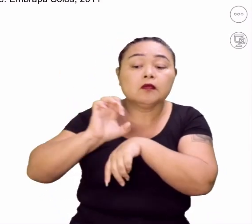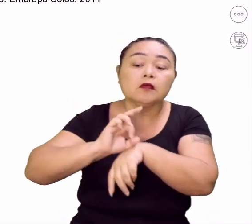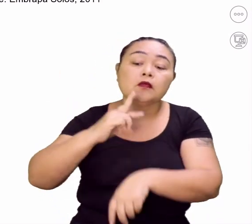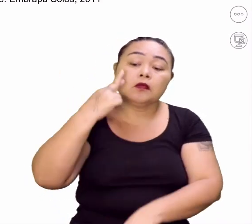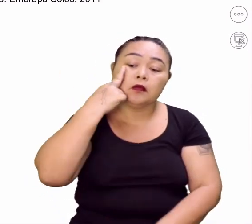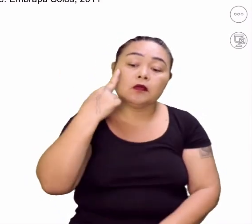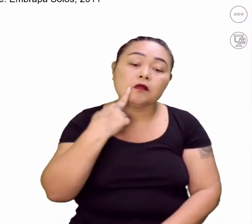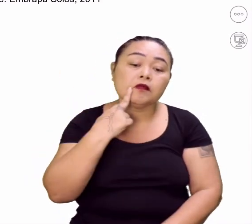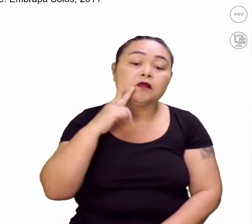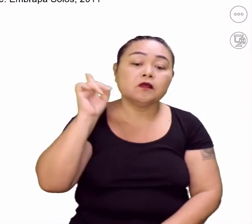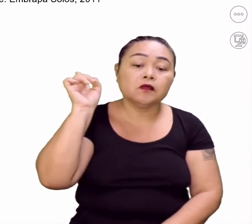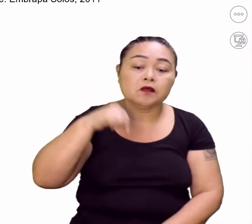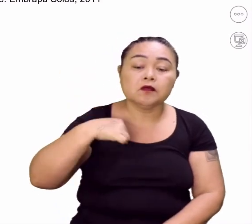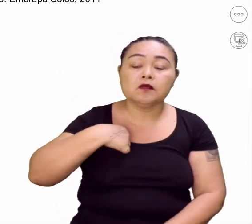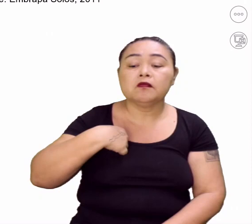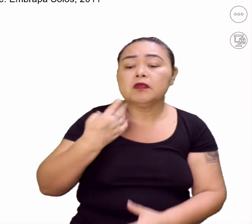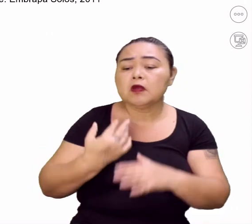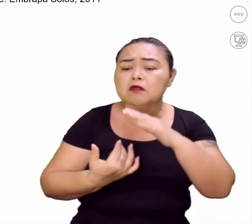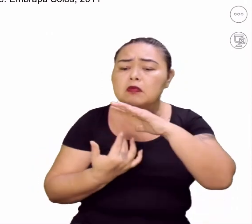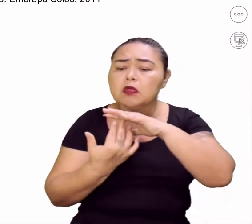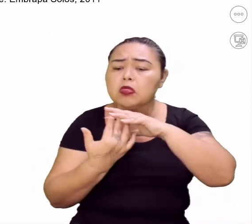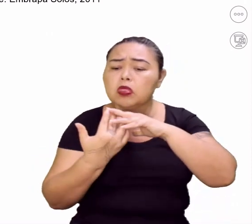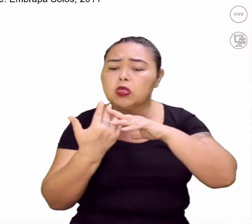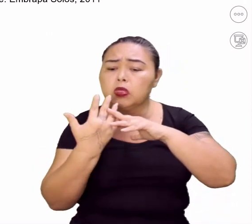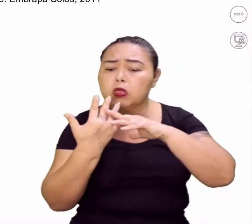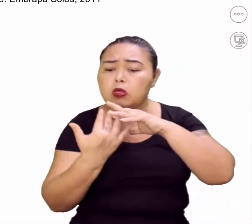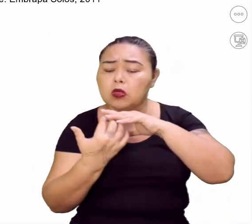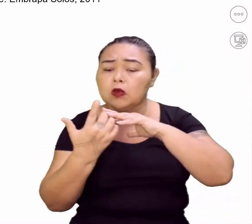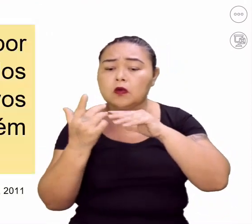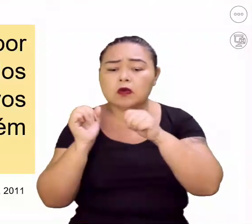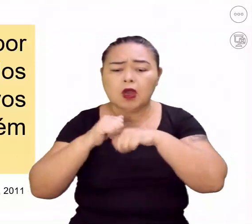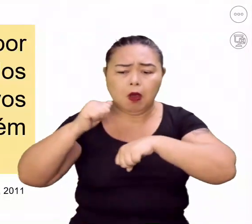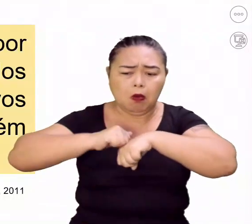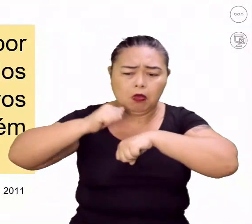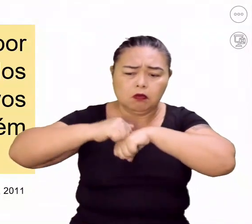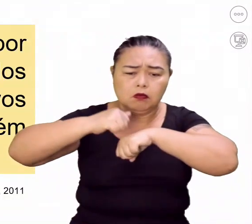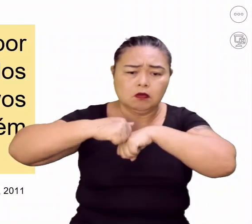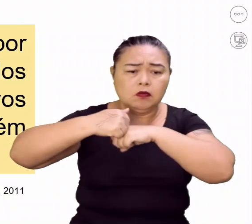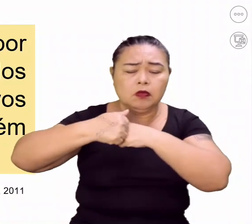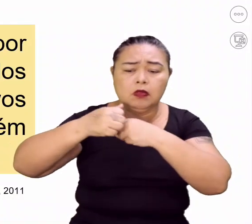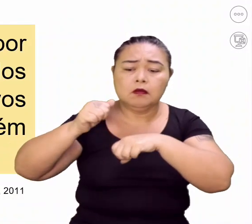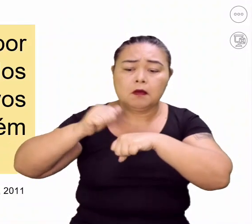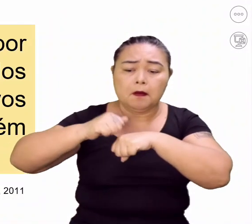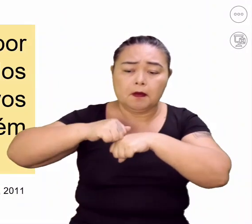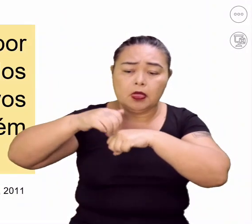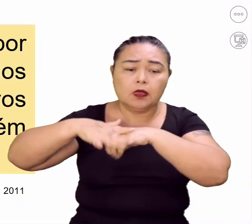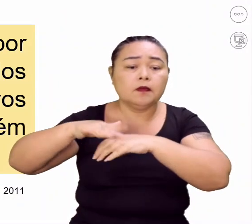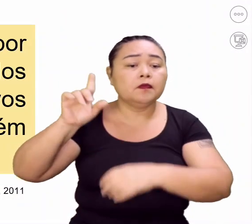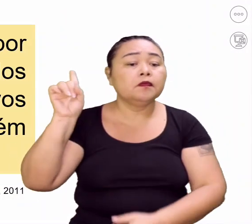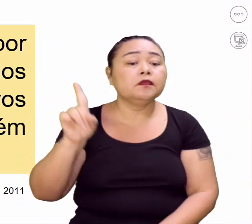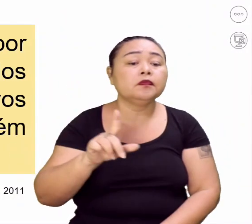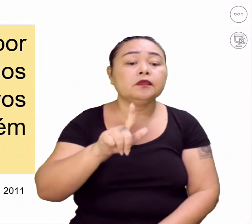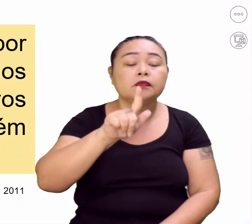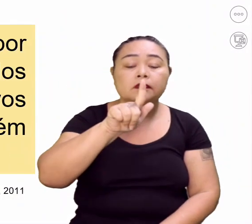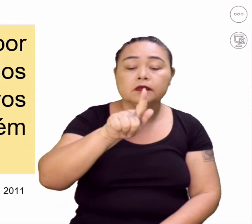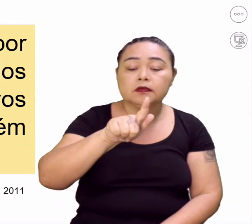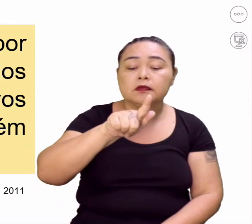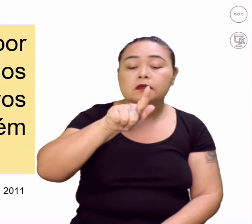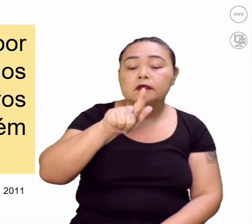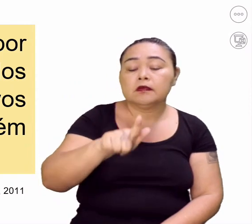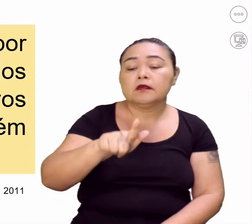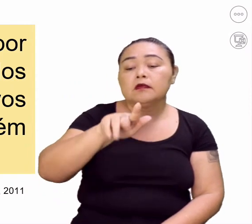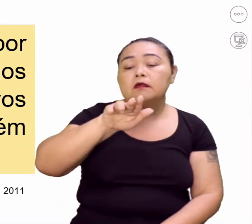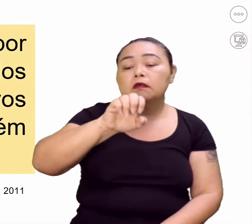são ácidos e pouca fertilidade. Muito bem. É aquele cascalhão, né, professor Jorge, que a gente Isso. observa aqui em Rondônia. Os geissolos já